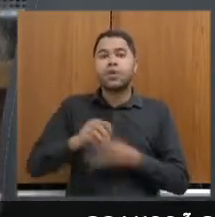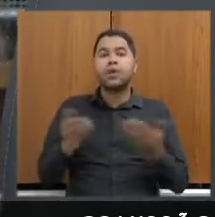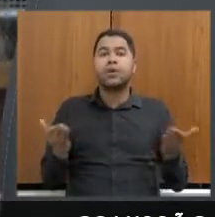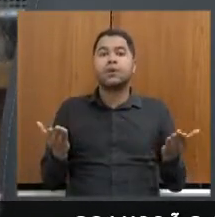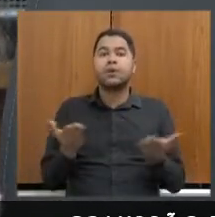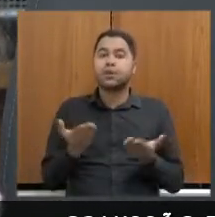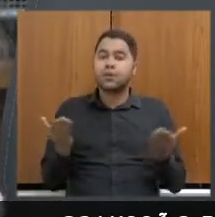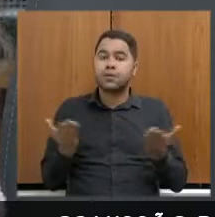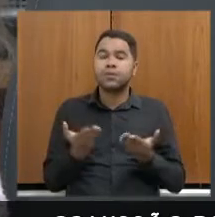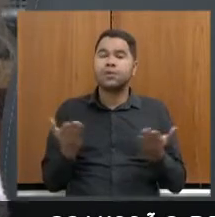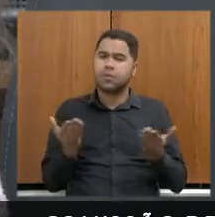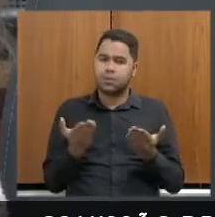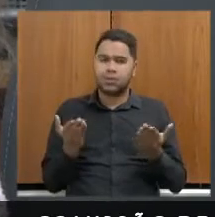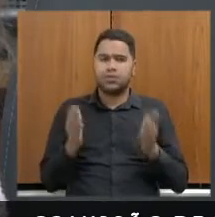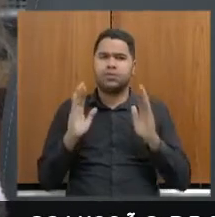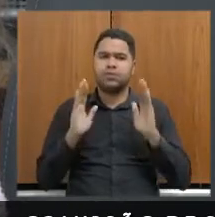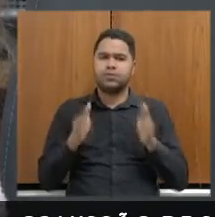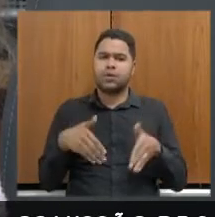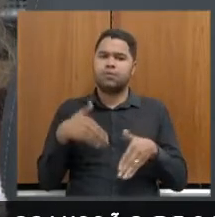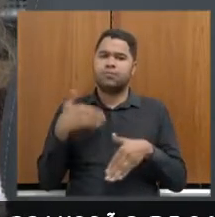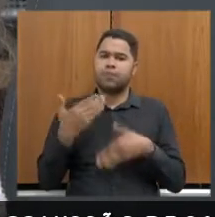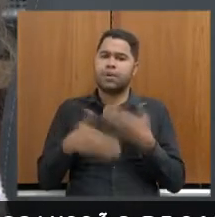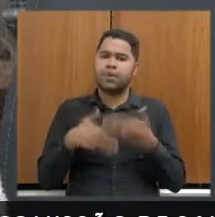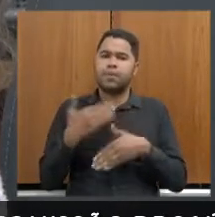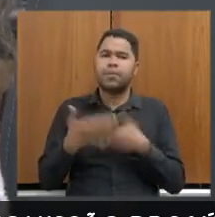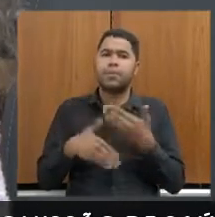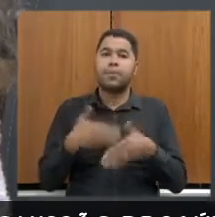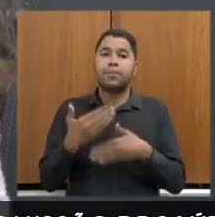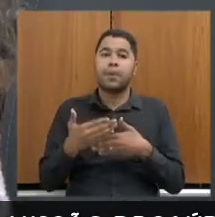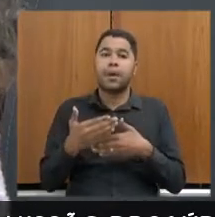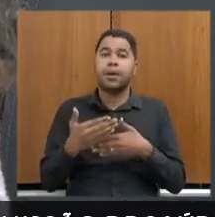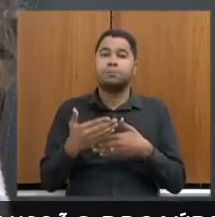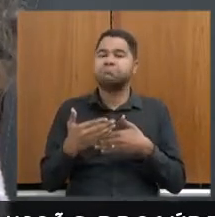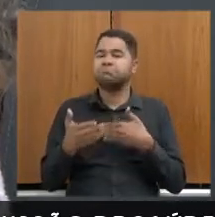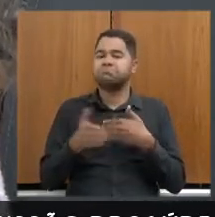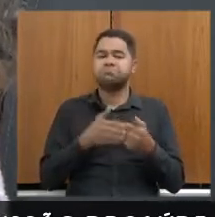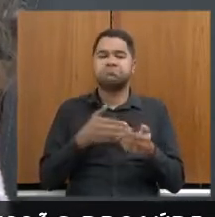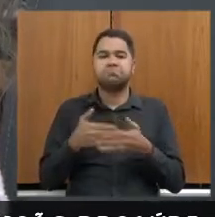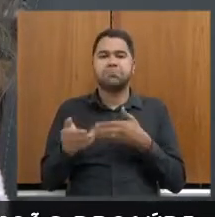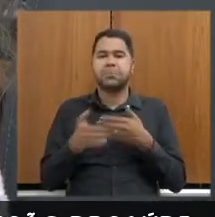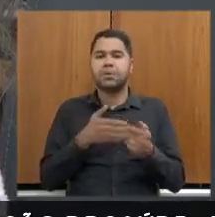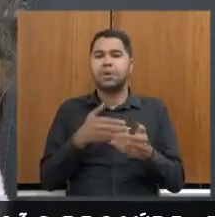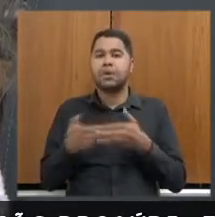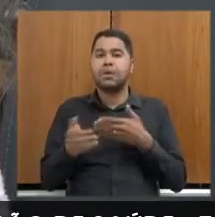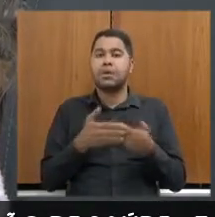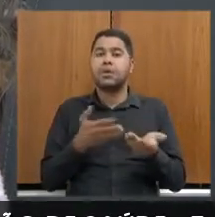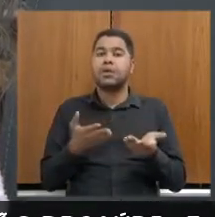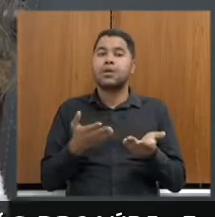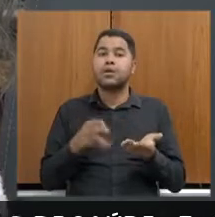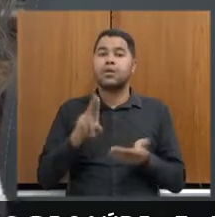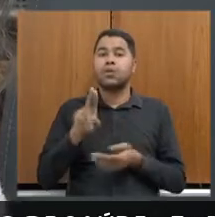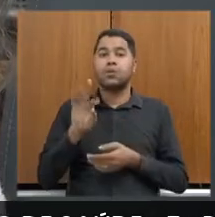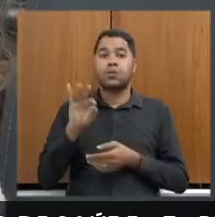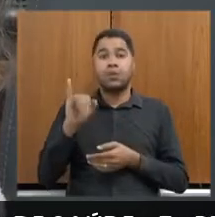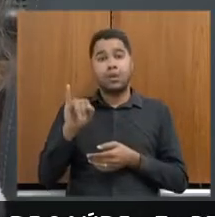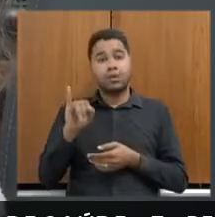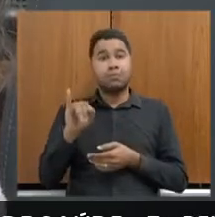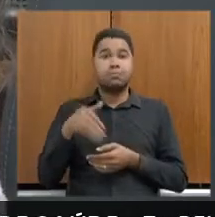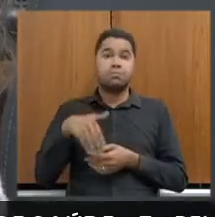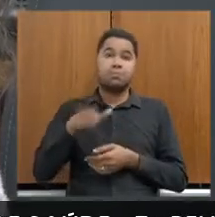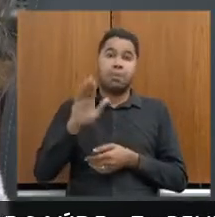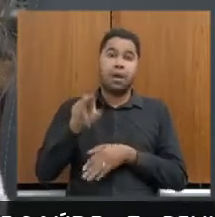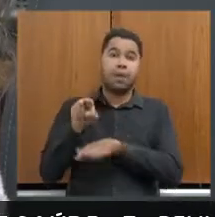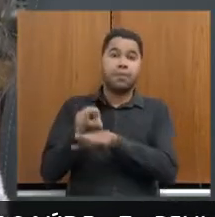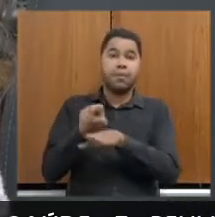agora né E nós já estamos avançados no processo independente desses leis de ter que tivemos a versão mais